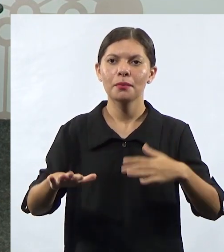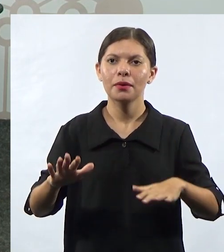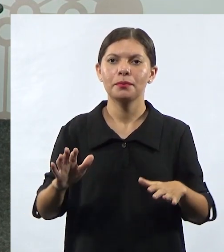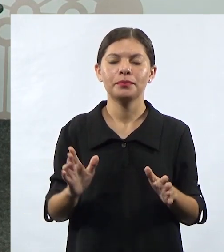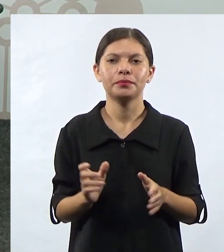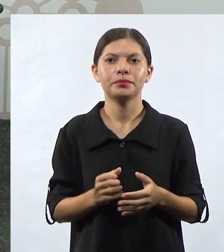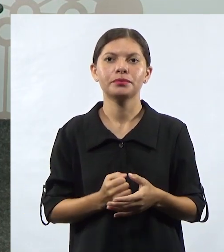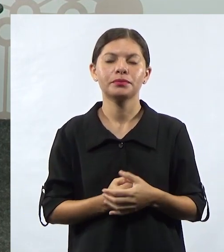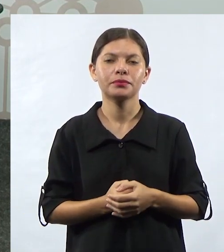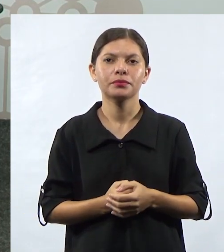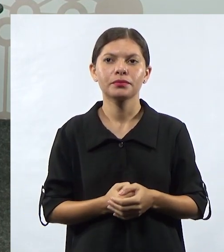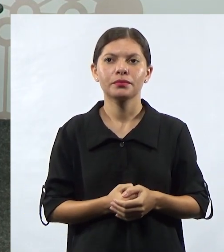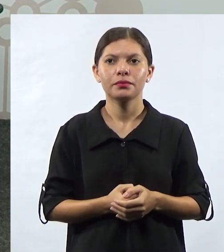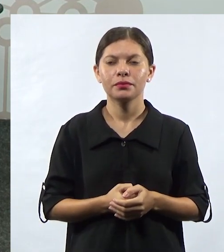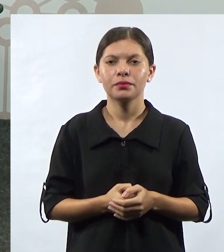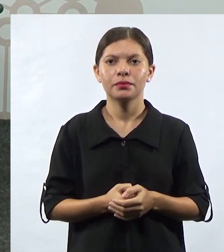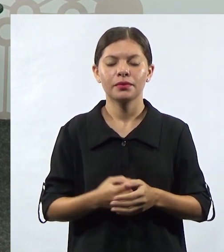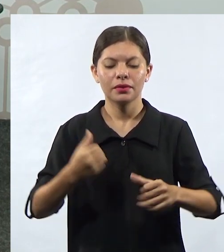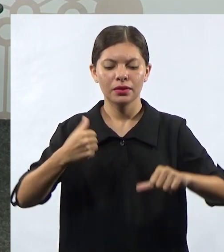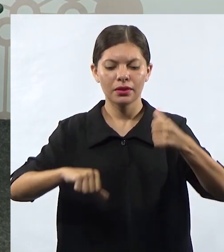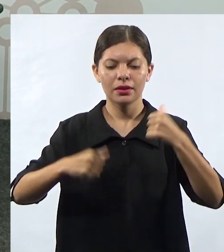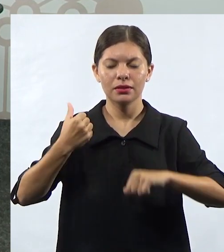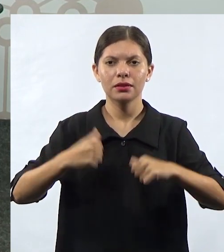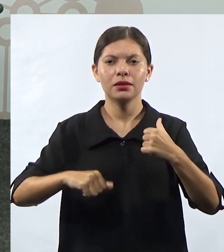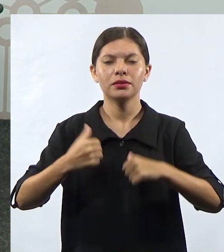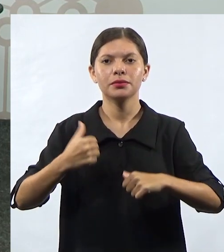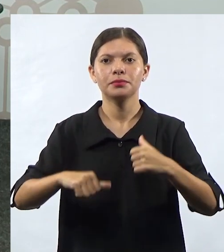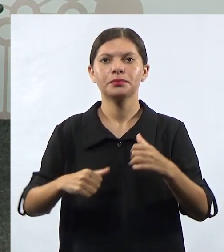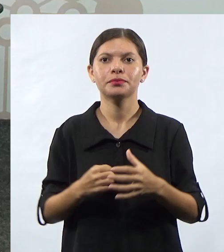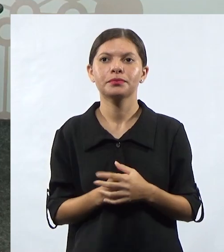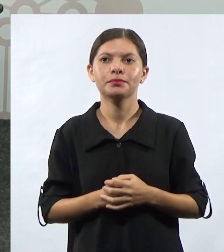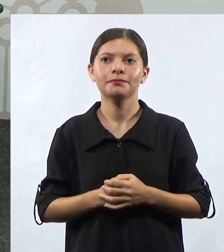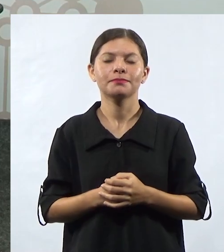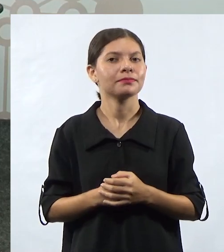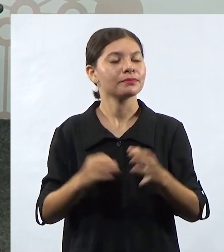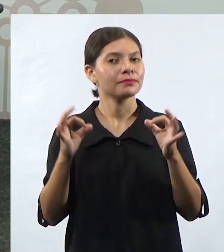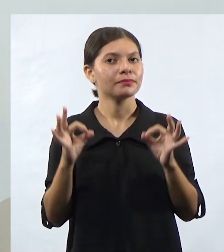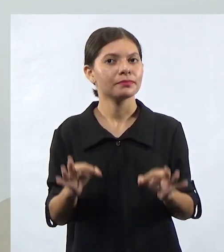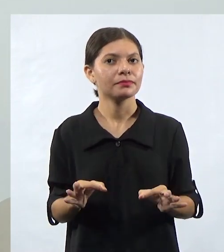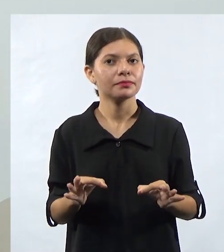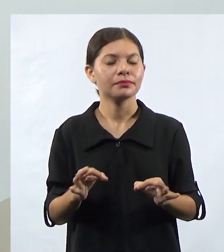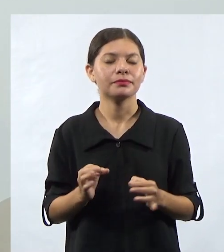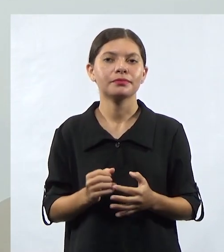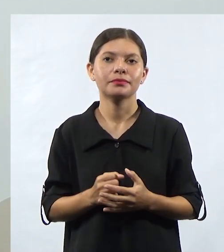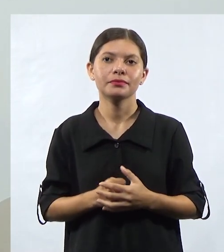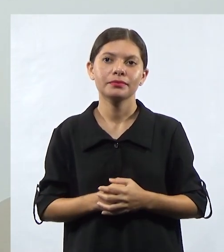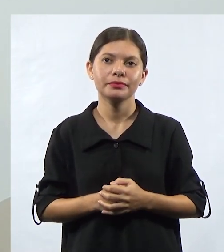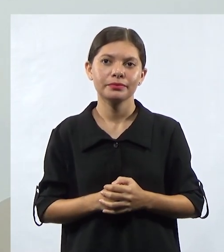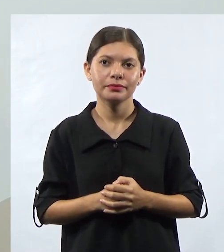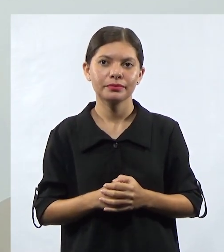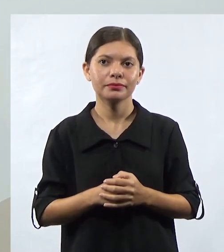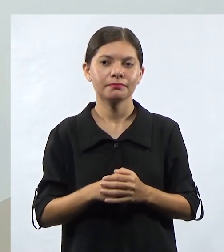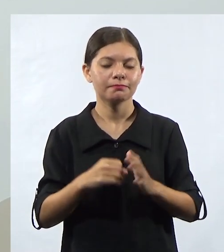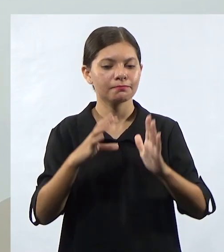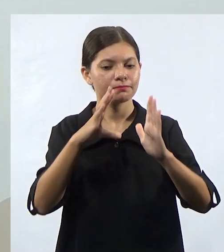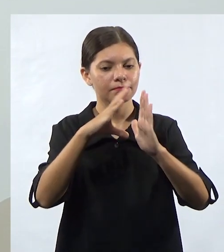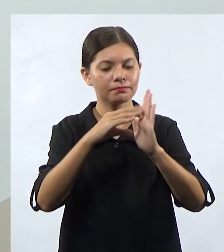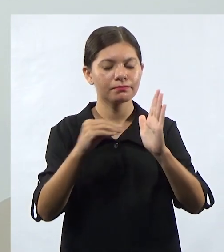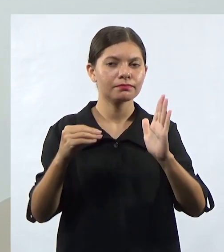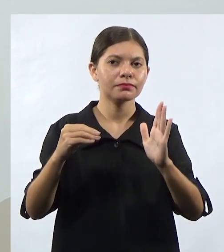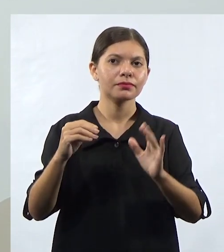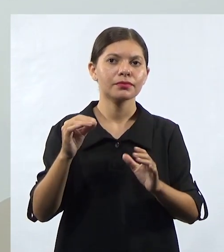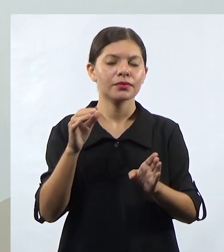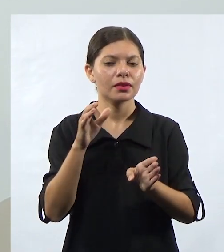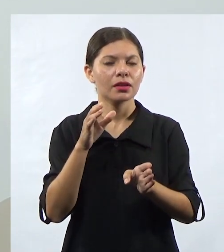não só na coleta, mas principalmente na análise desses dados. É isso? É isso. E por esse motivo a literatura recomenda